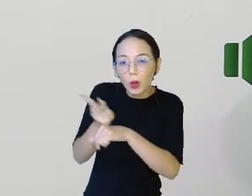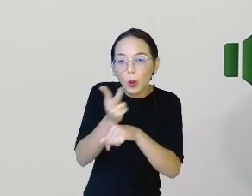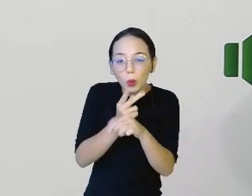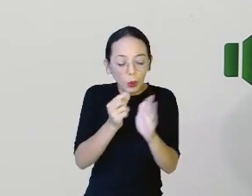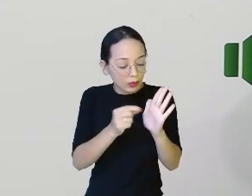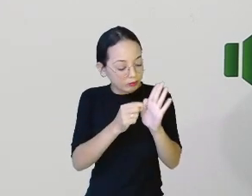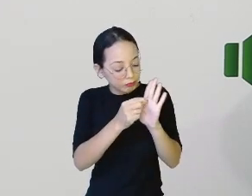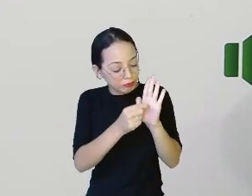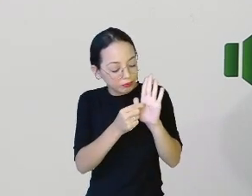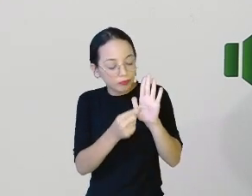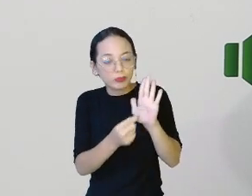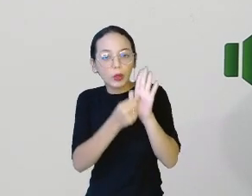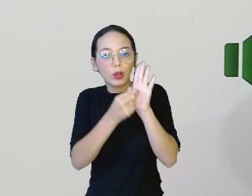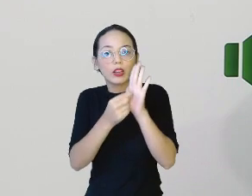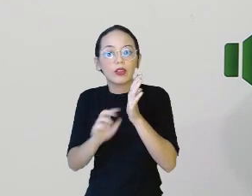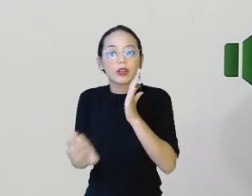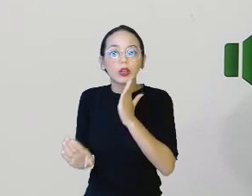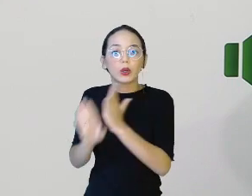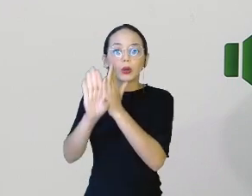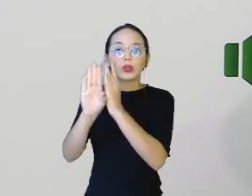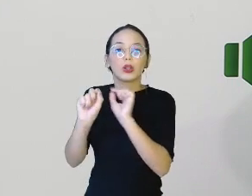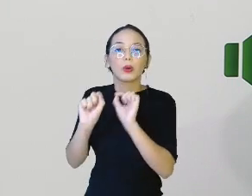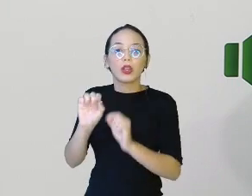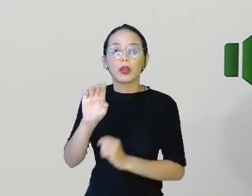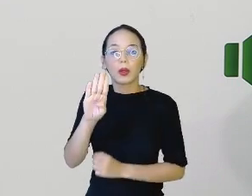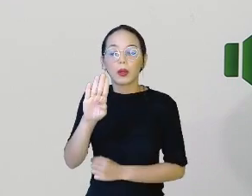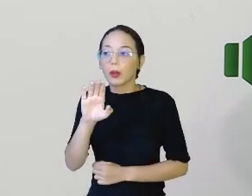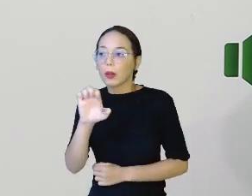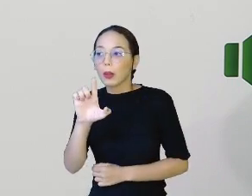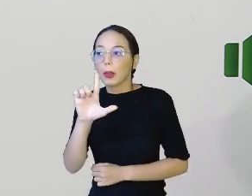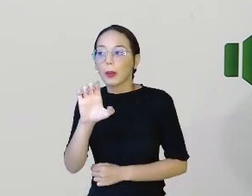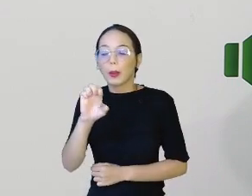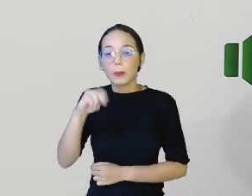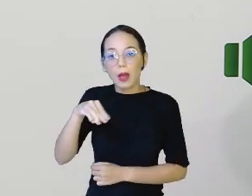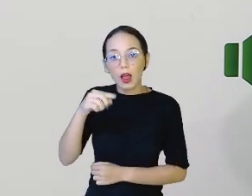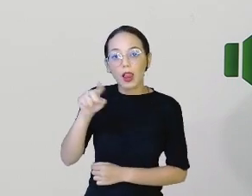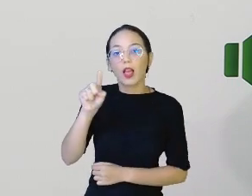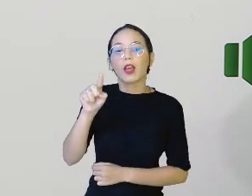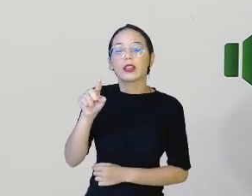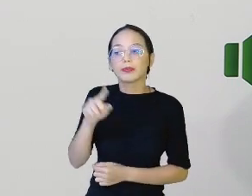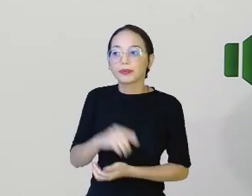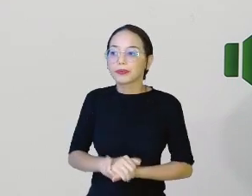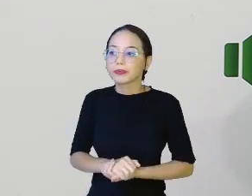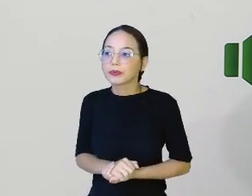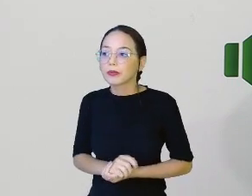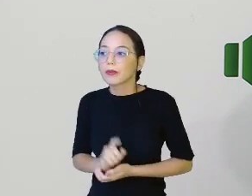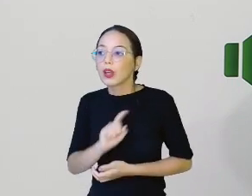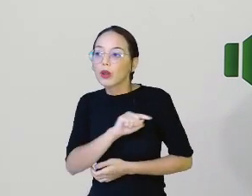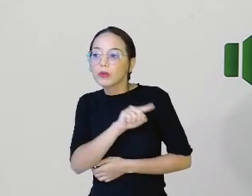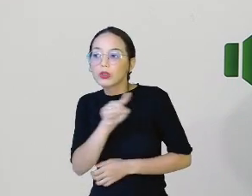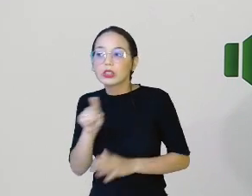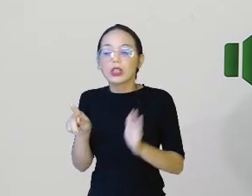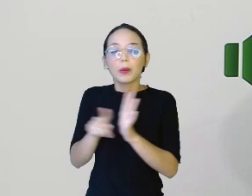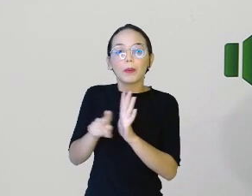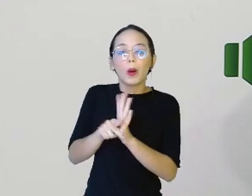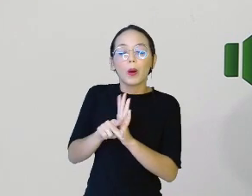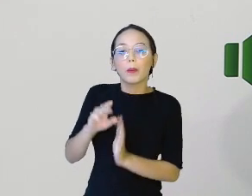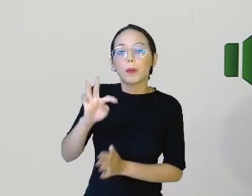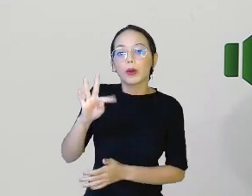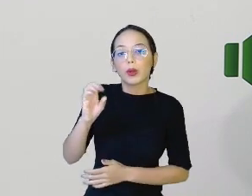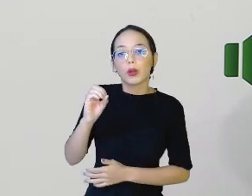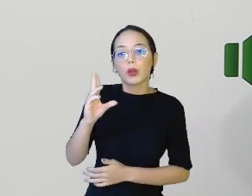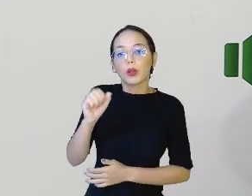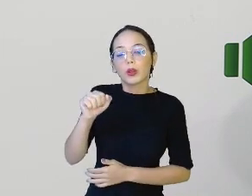bolinha marcando e vai achar o quê? Belém. Muito bem. Se você for lá no estado do Tocantins,